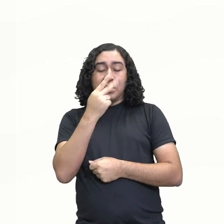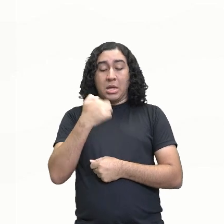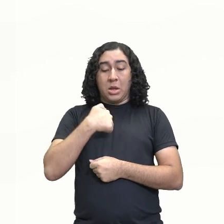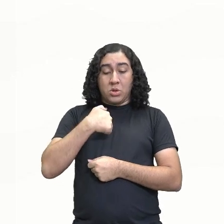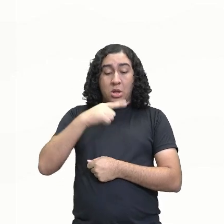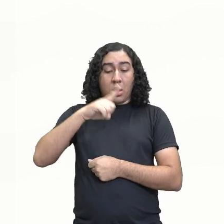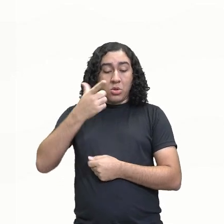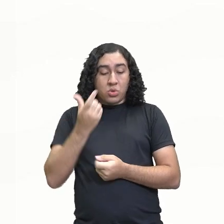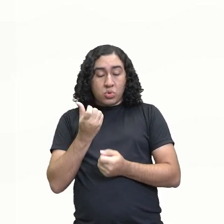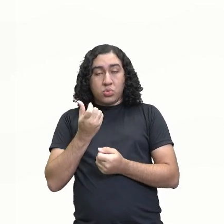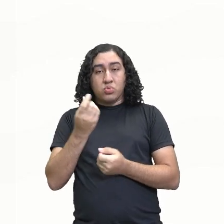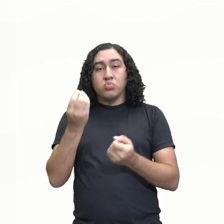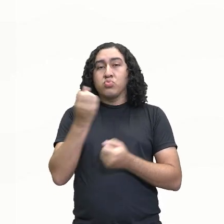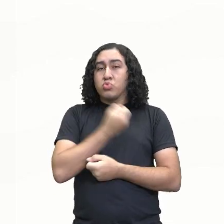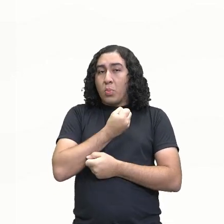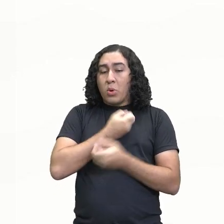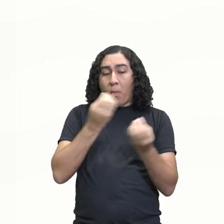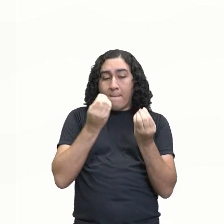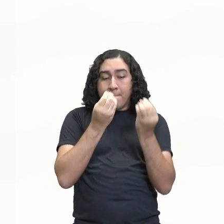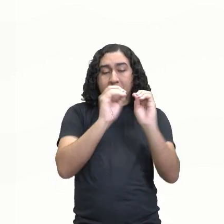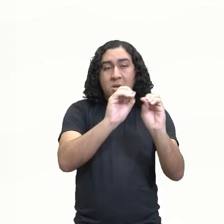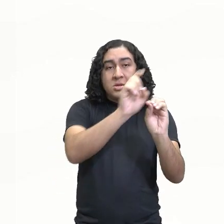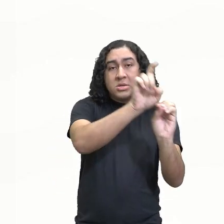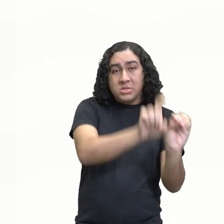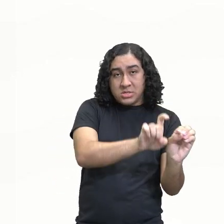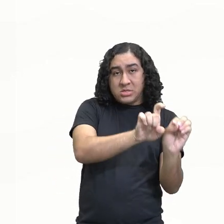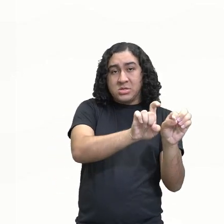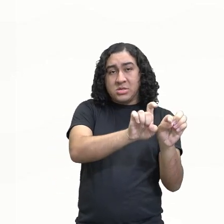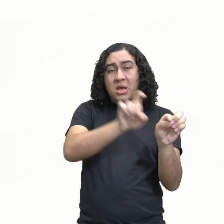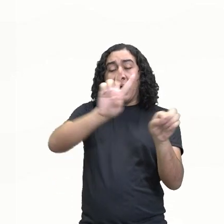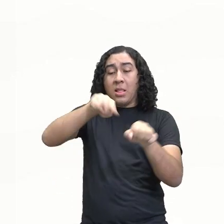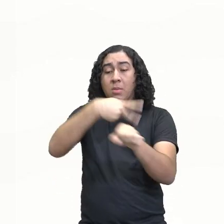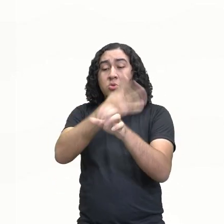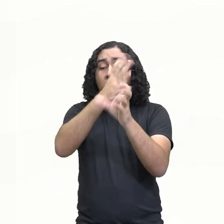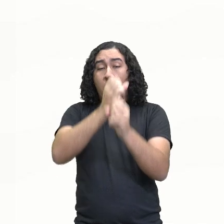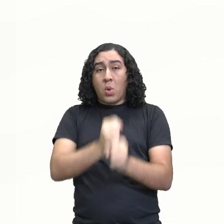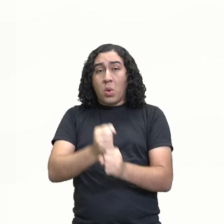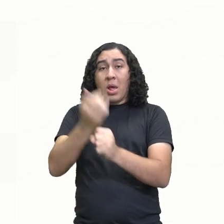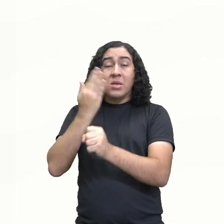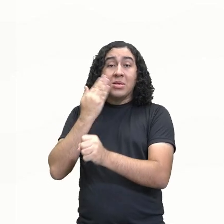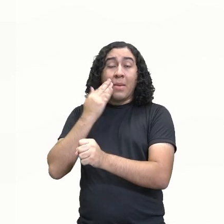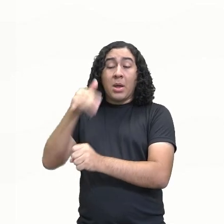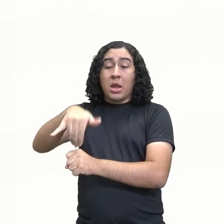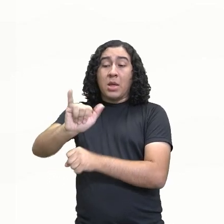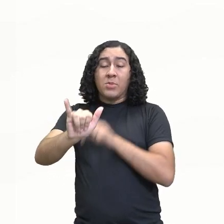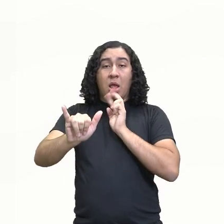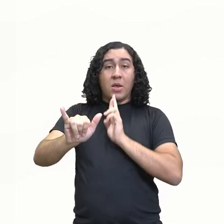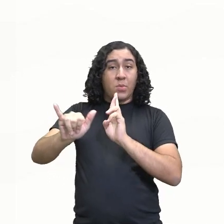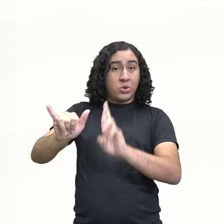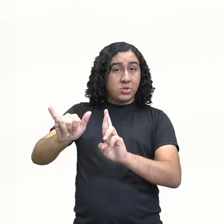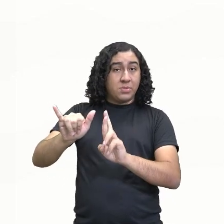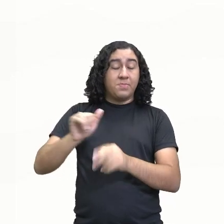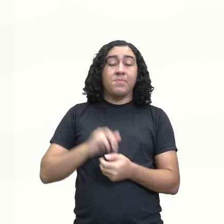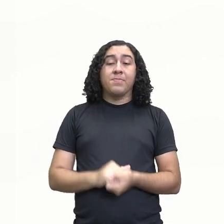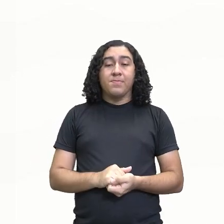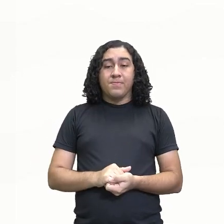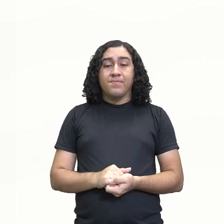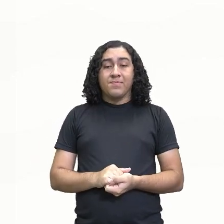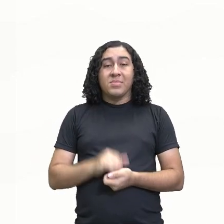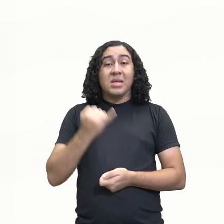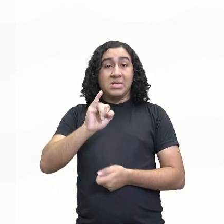colocar o valor de x para obter o valor de y. E quando se passa aqui para a função seno, este